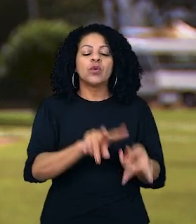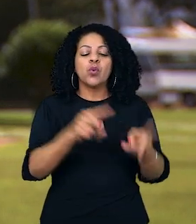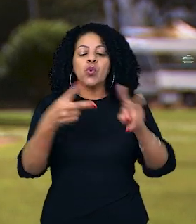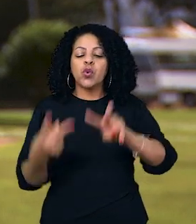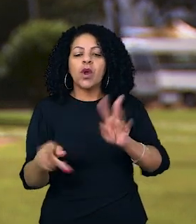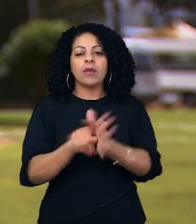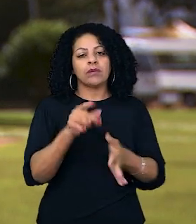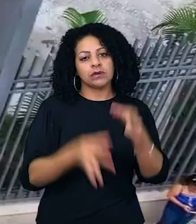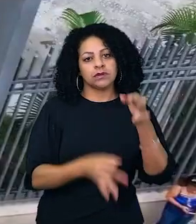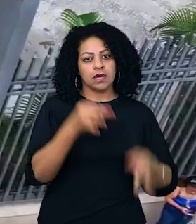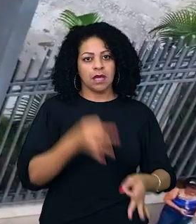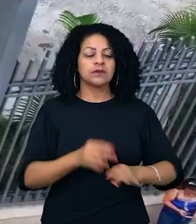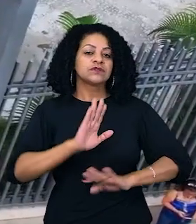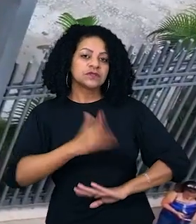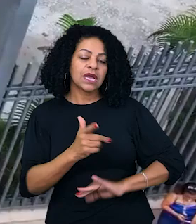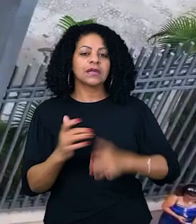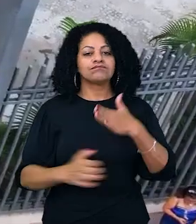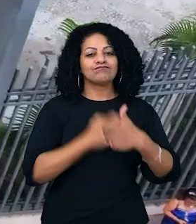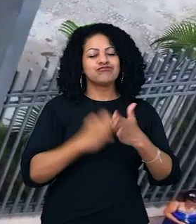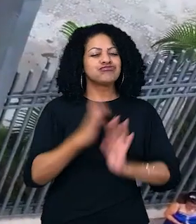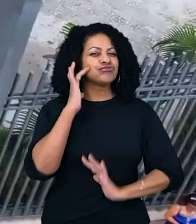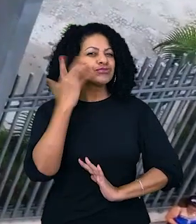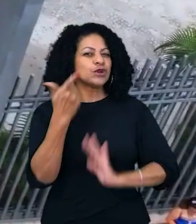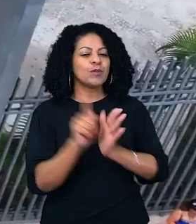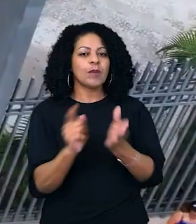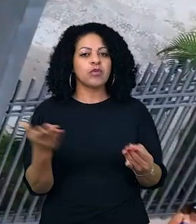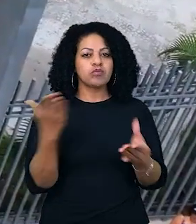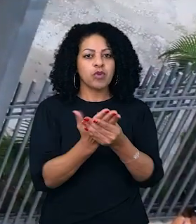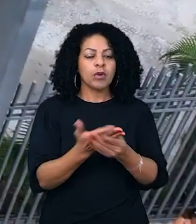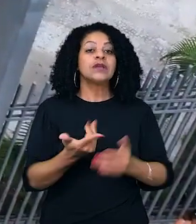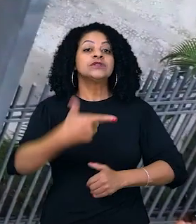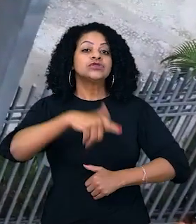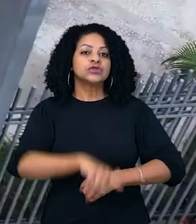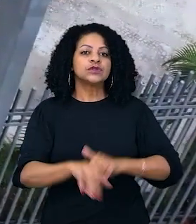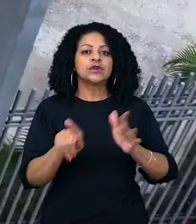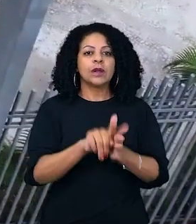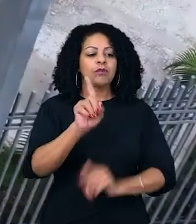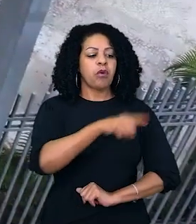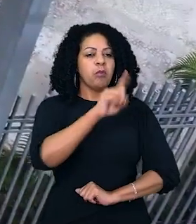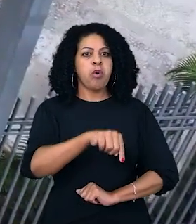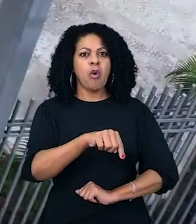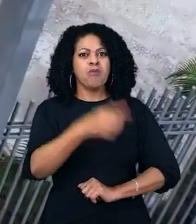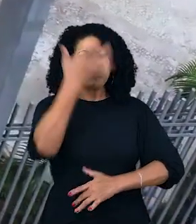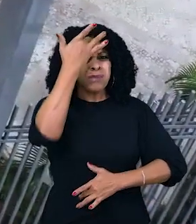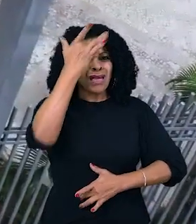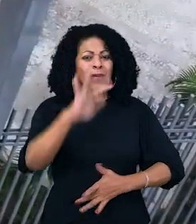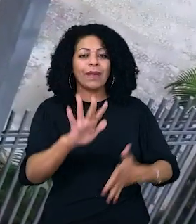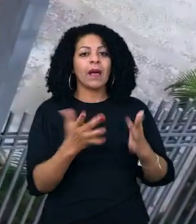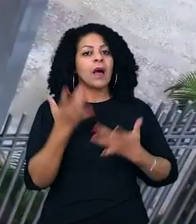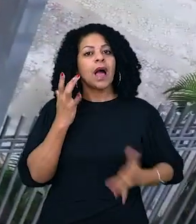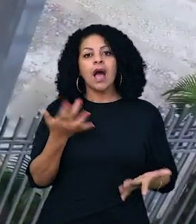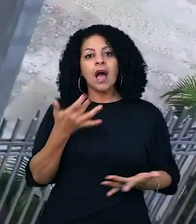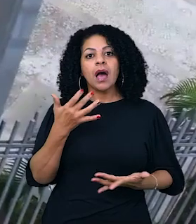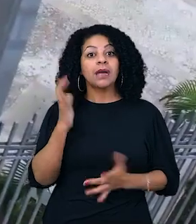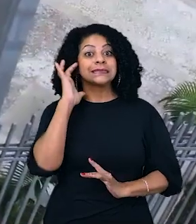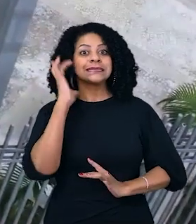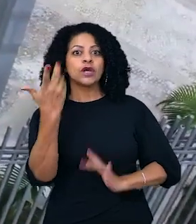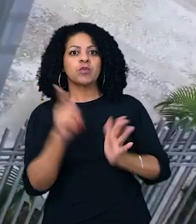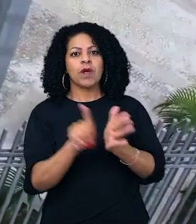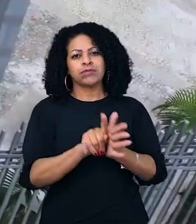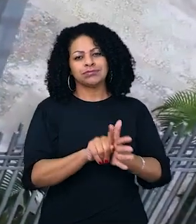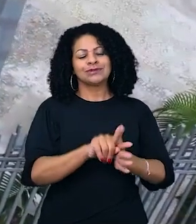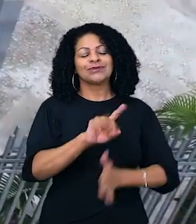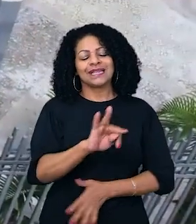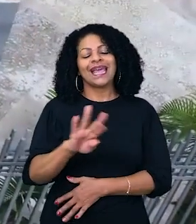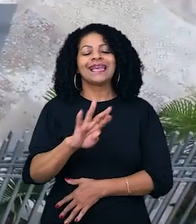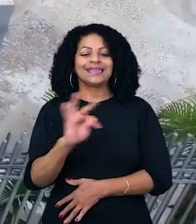transitou em julgado. A empresa decidiu entrar com uma ação rescisória para anular a decisão do TRT. A justificativa foi